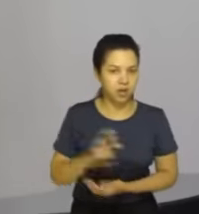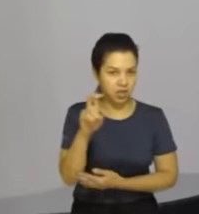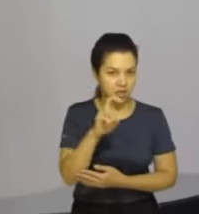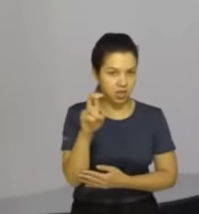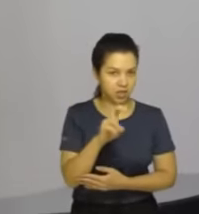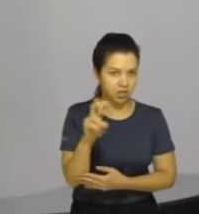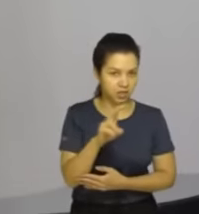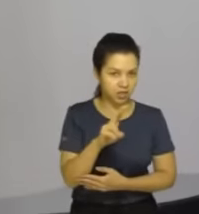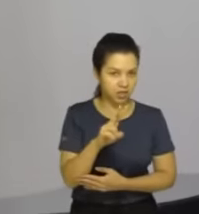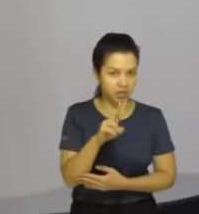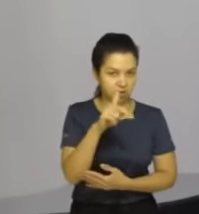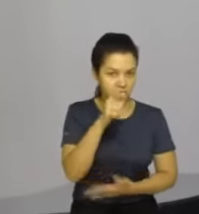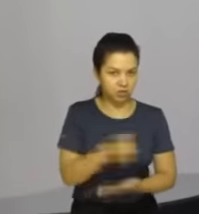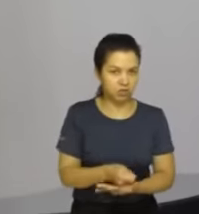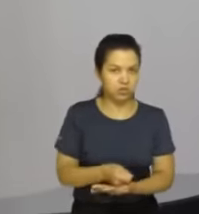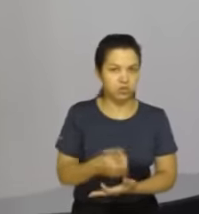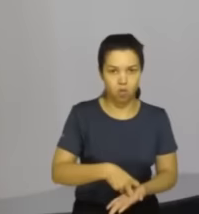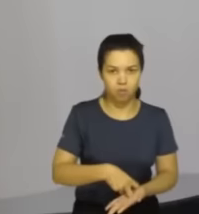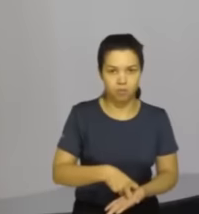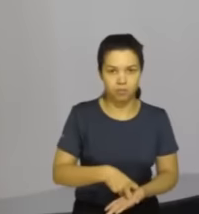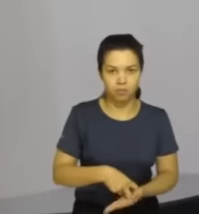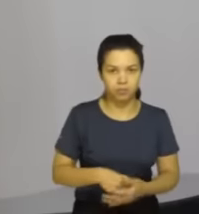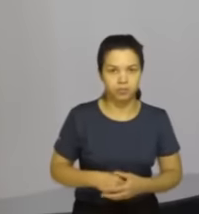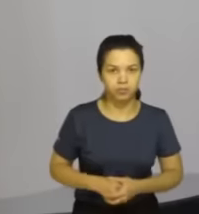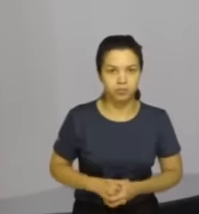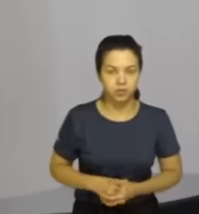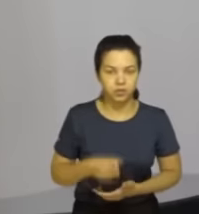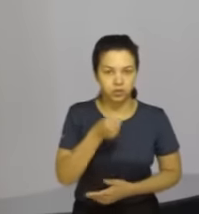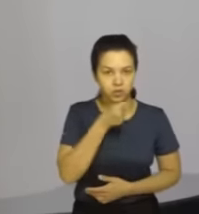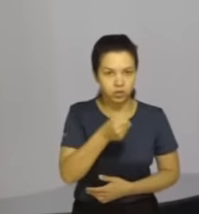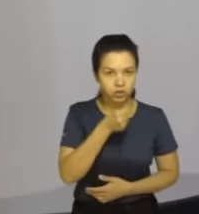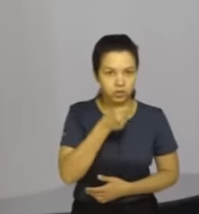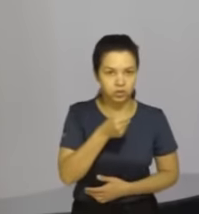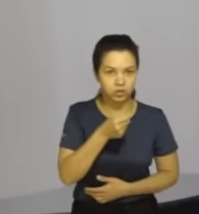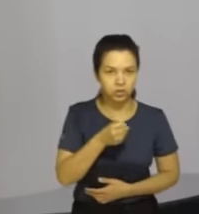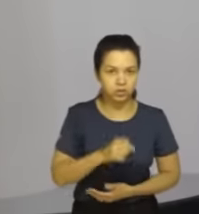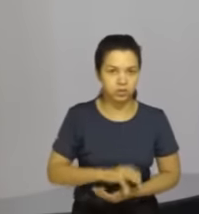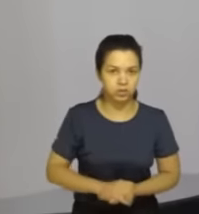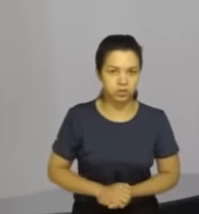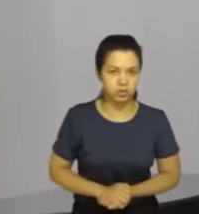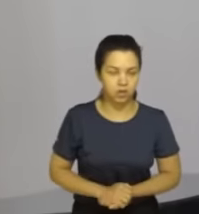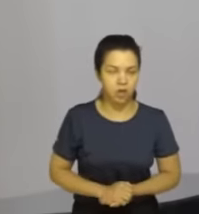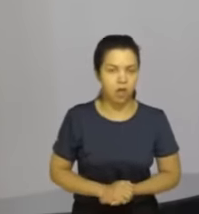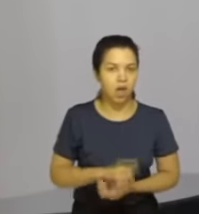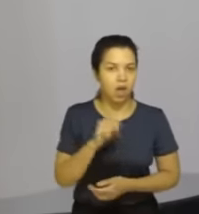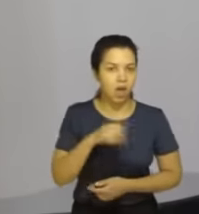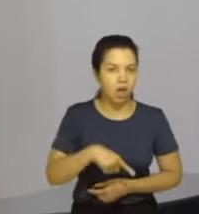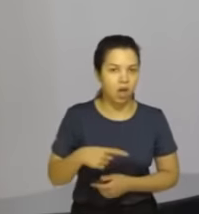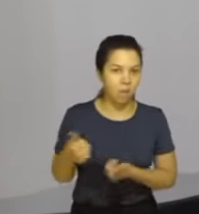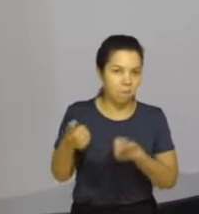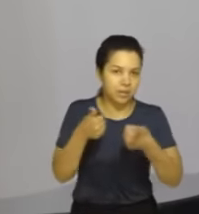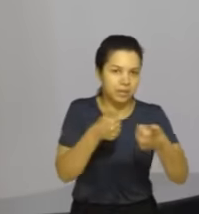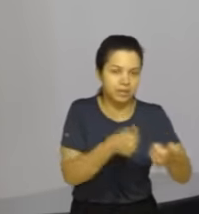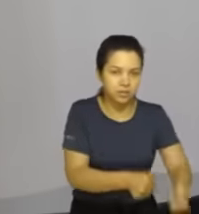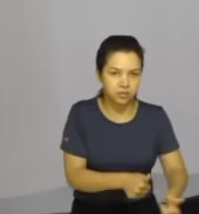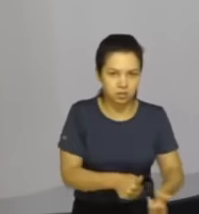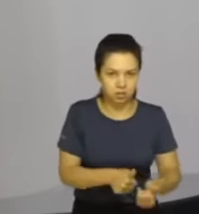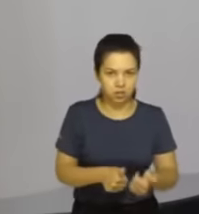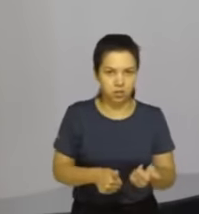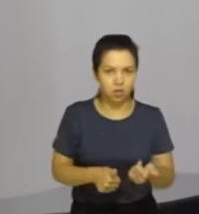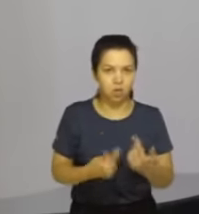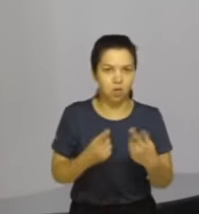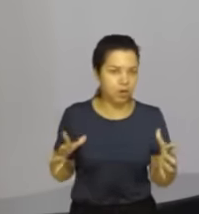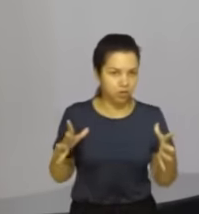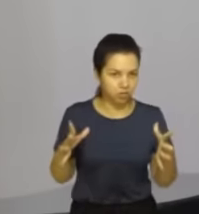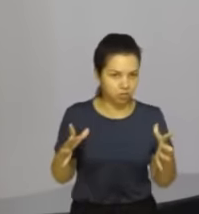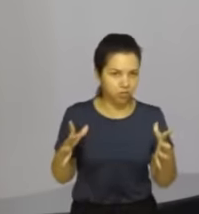Florianópolis decidiu ao condenar essa jornalista é um abuso, É uma perseguição contra a liberdade de